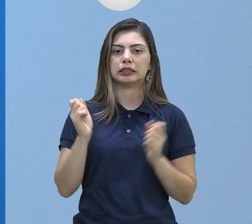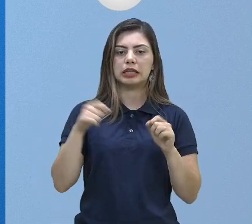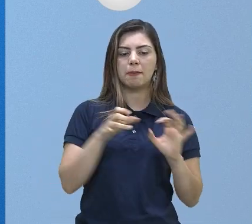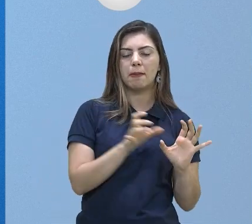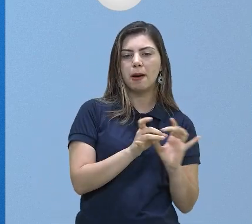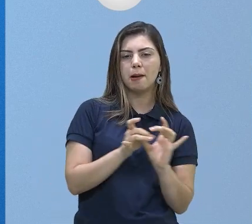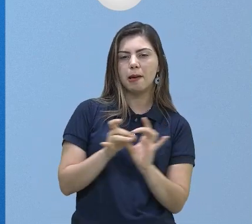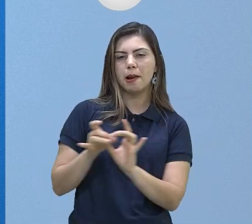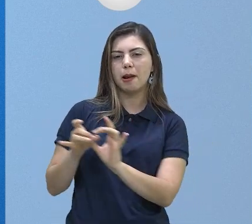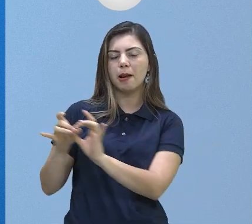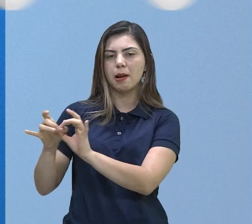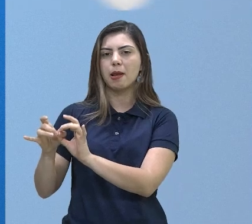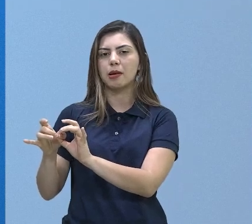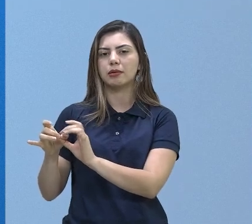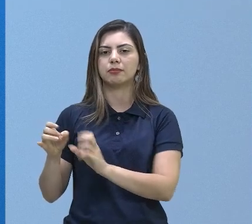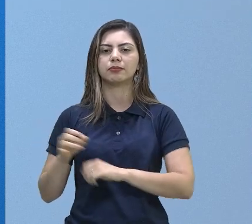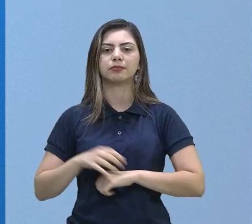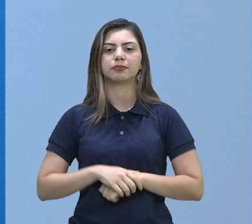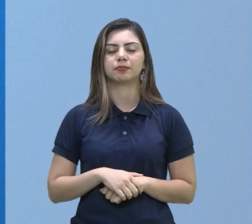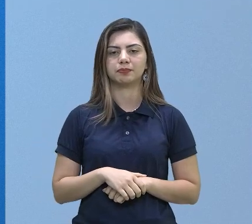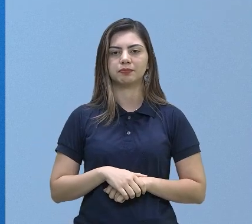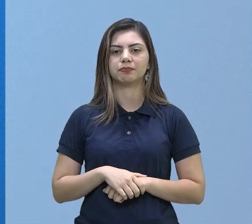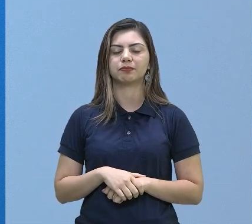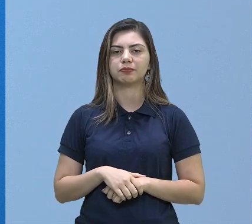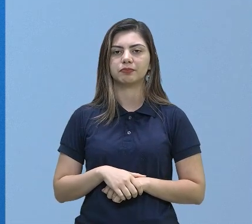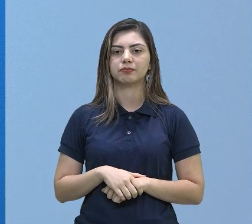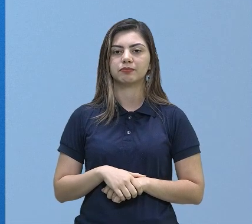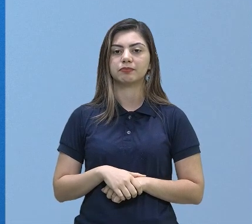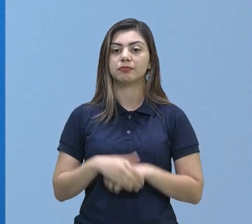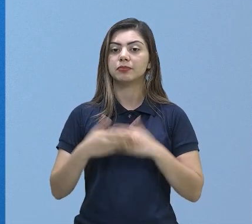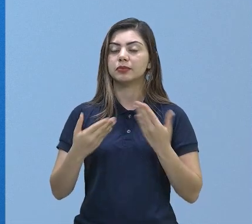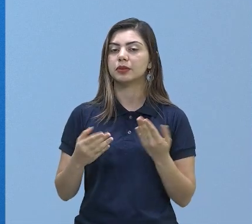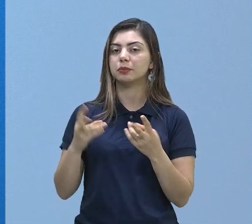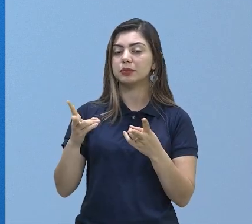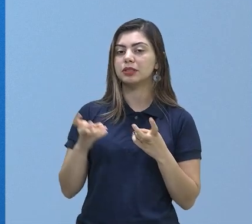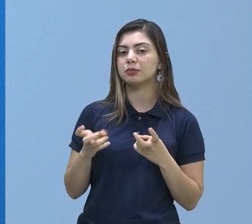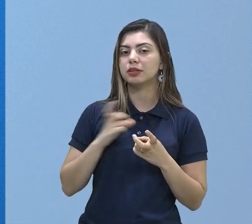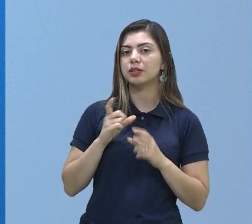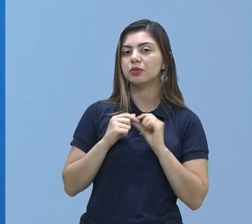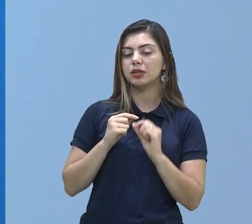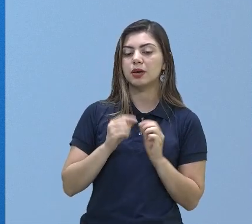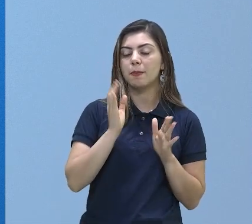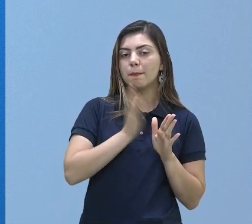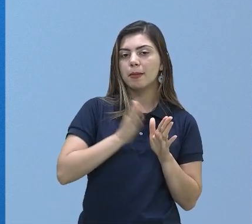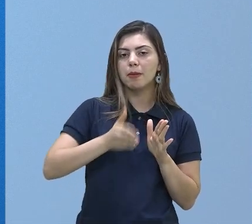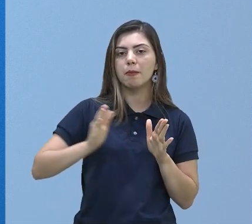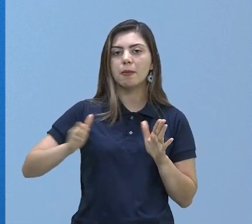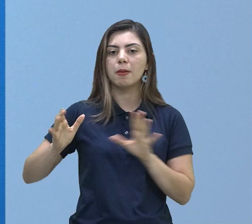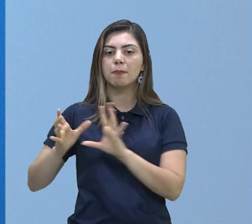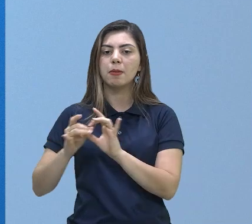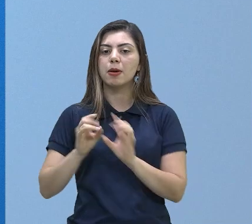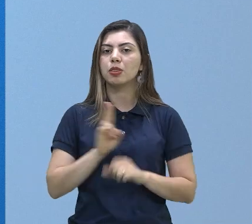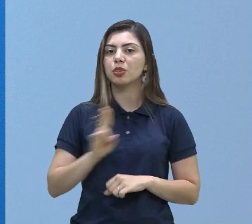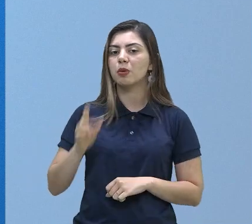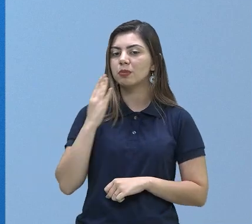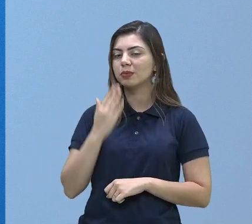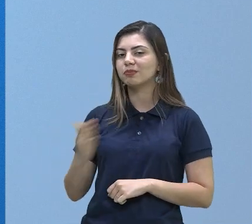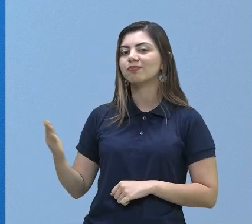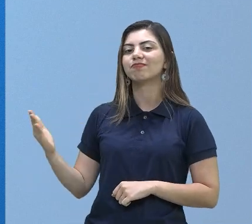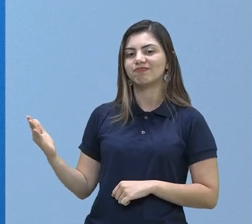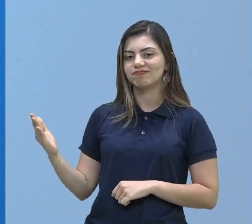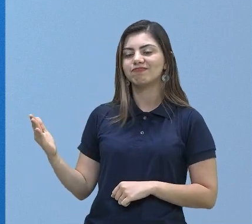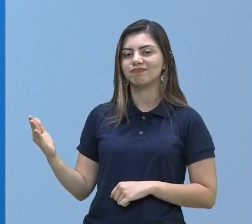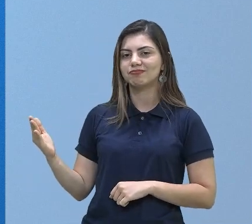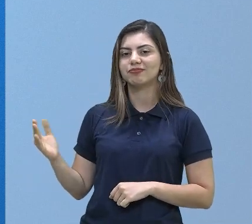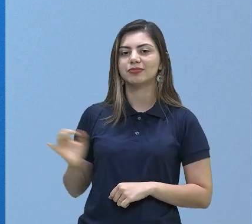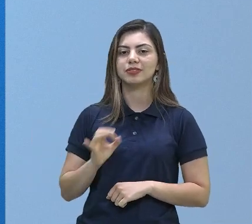destas unidades de repetição. A unidade de repetição era conhecida como monômero.